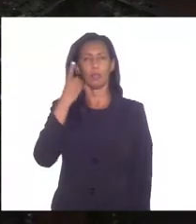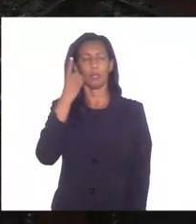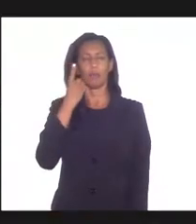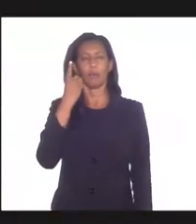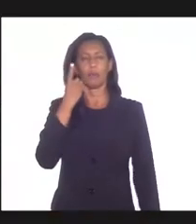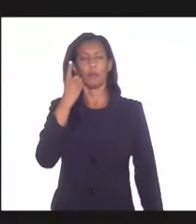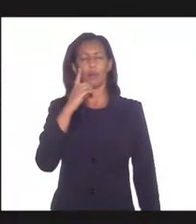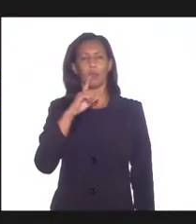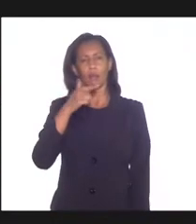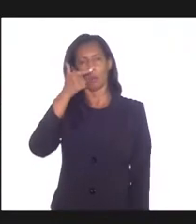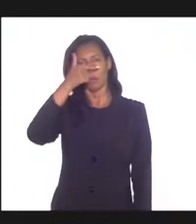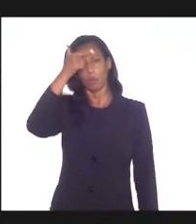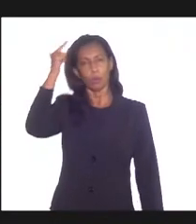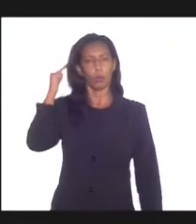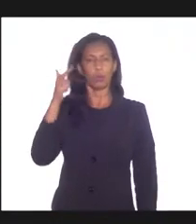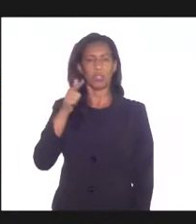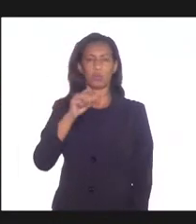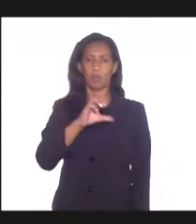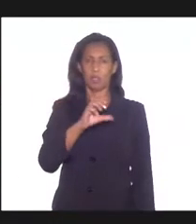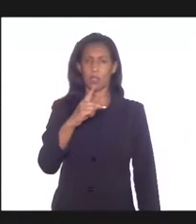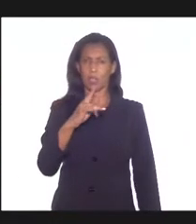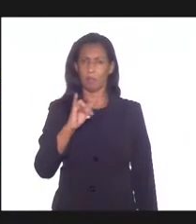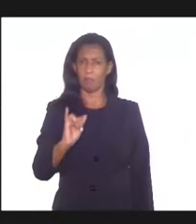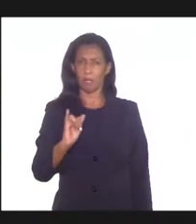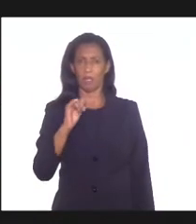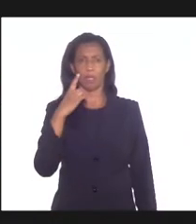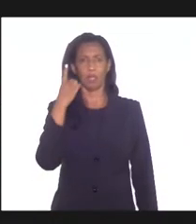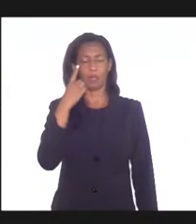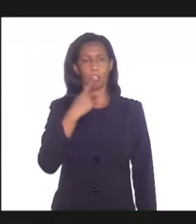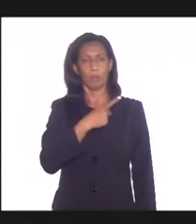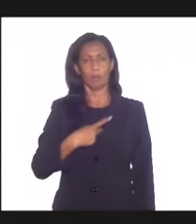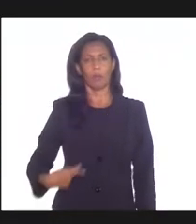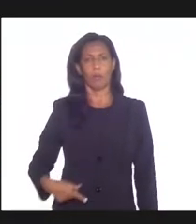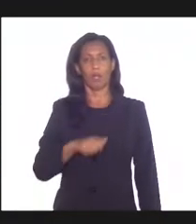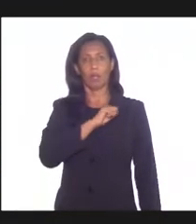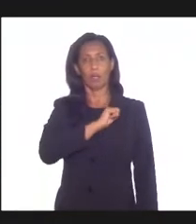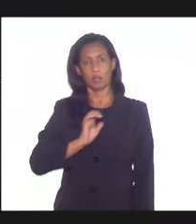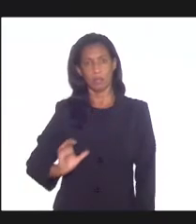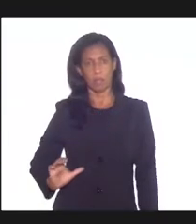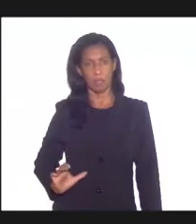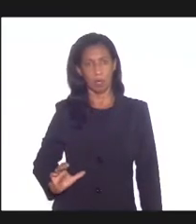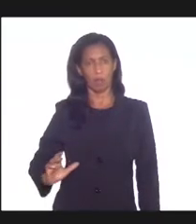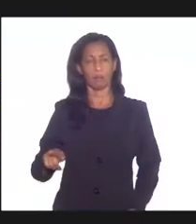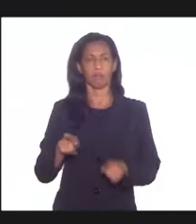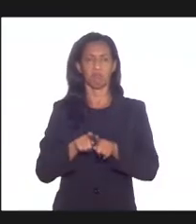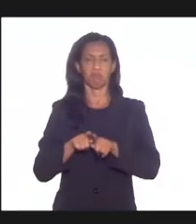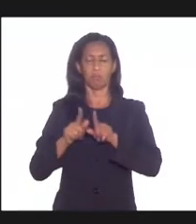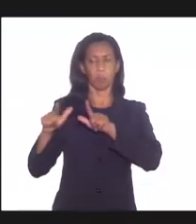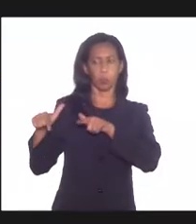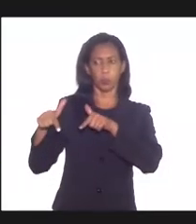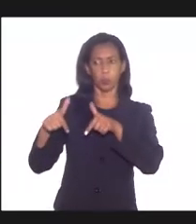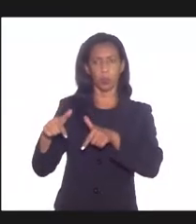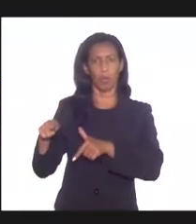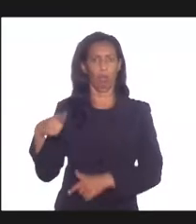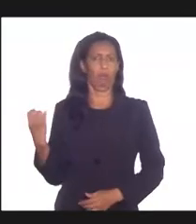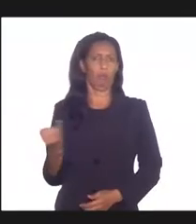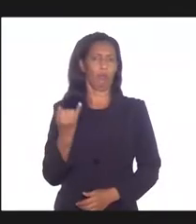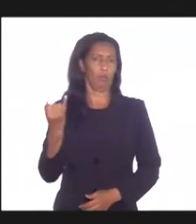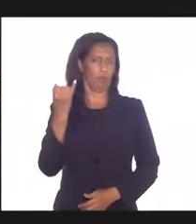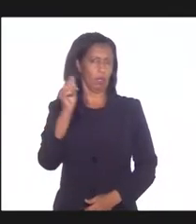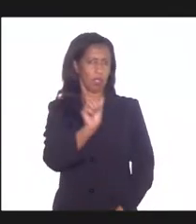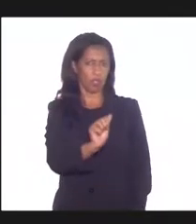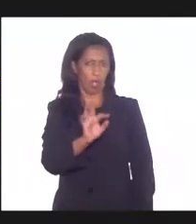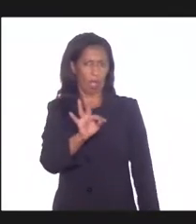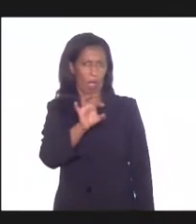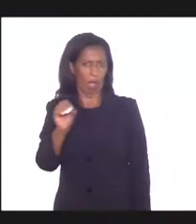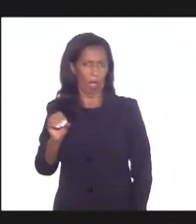o deputado Luiz Paulo pela CPI, o deputado e o presidente André Siciliano por esse ato importantíssimo, que é